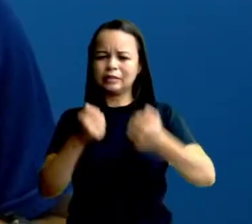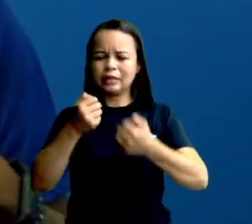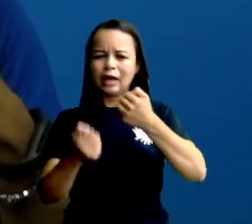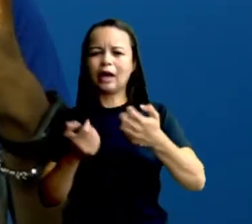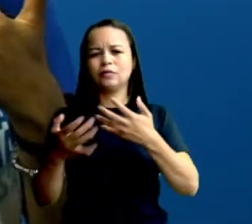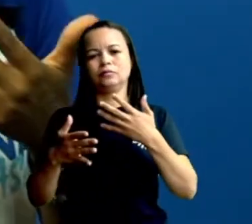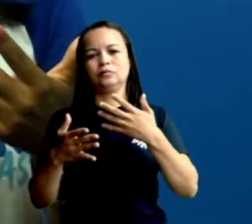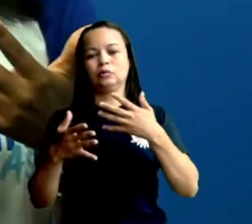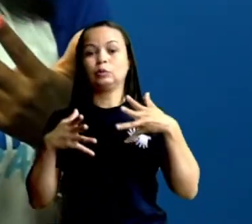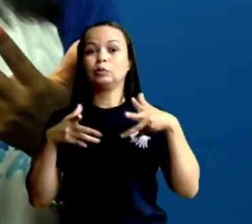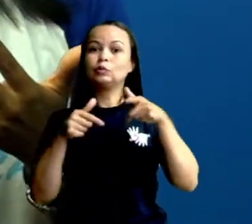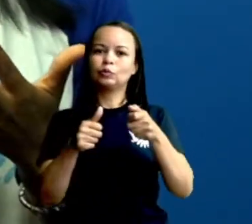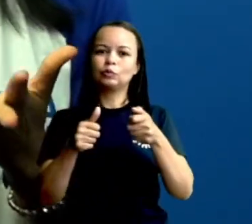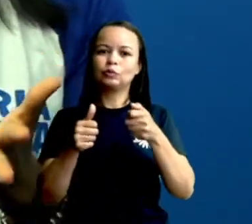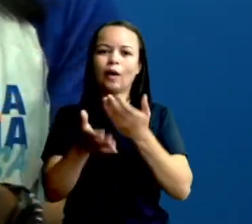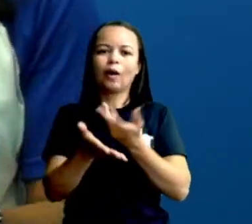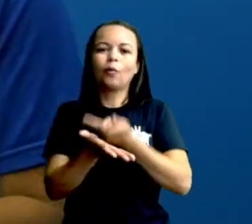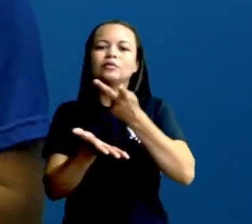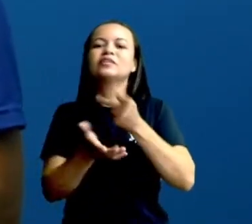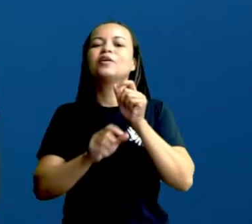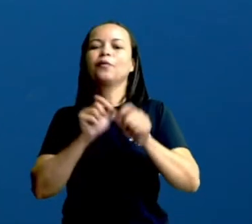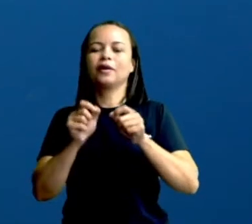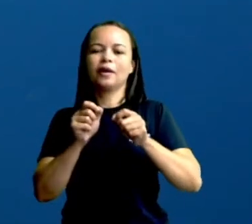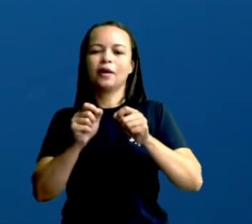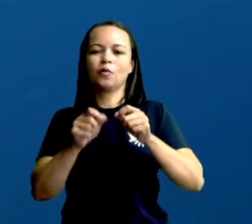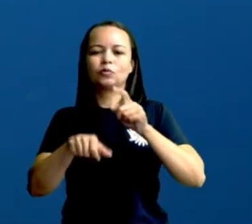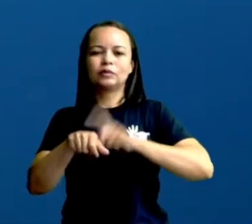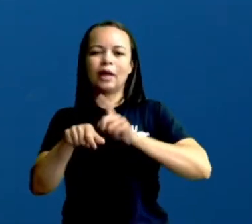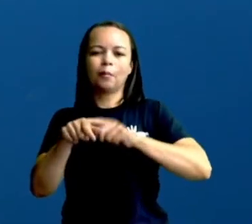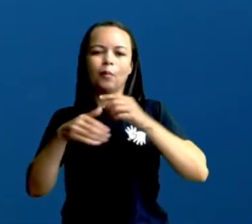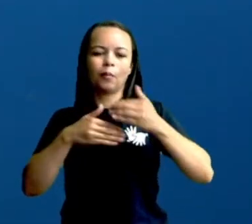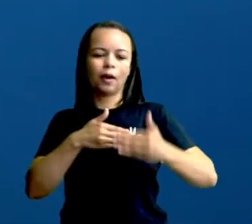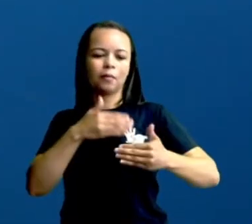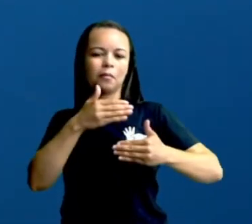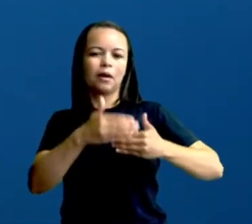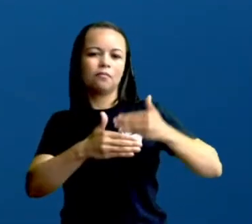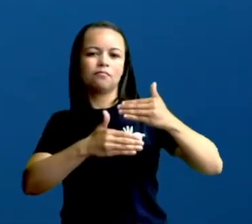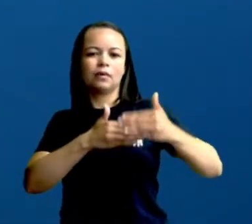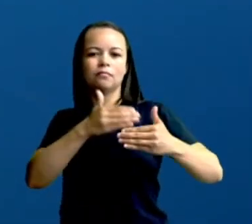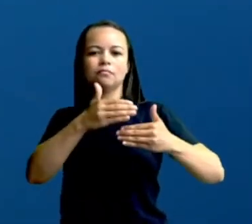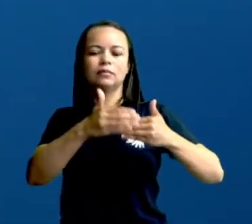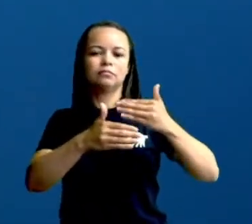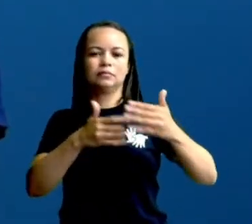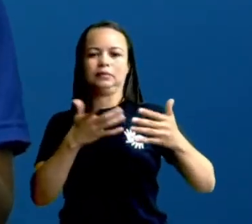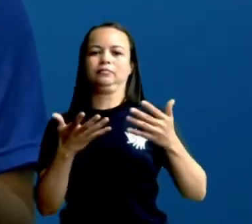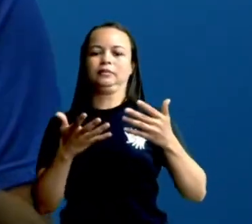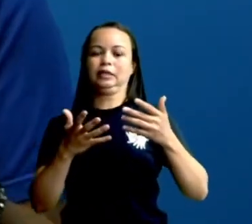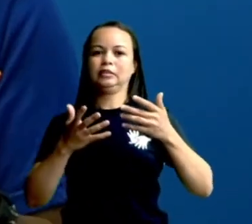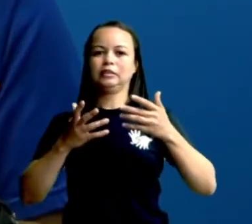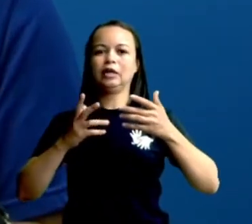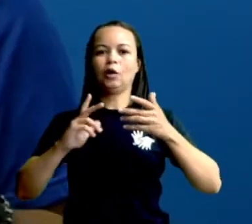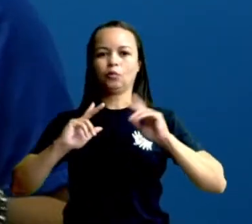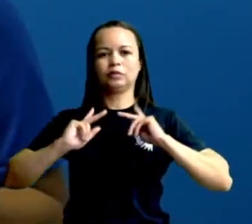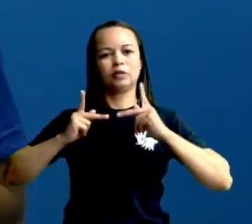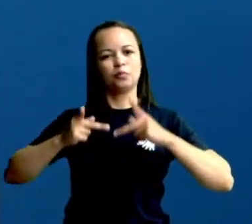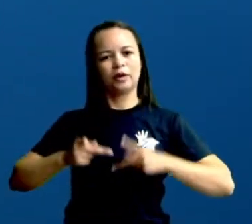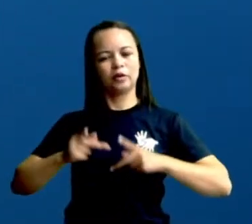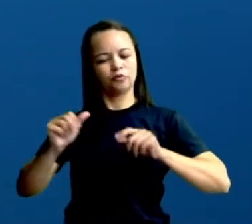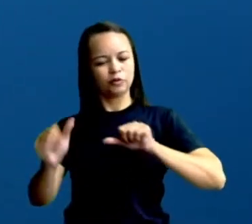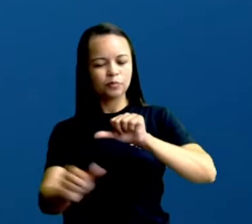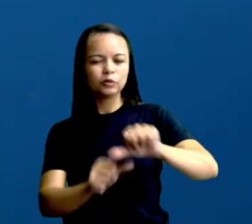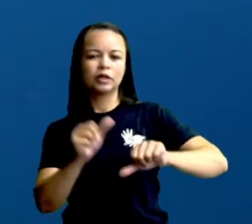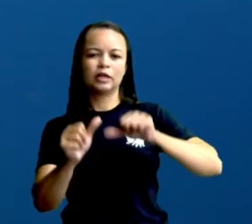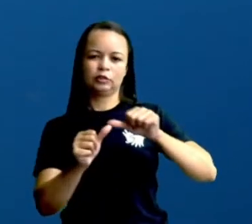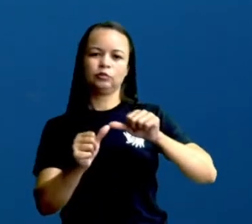com o passar do tempo. Em descoberta, o homem foi se modernizando no meio